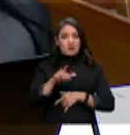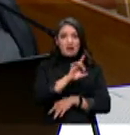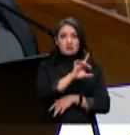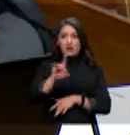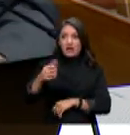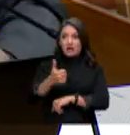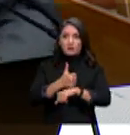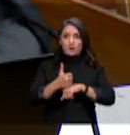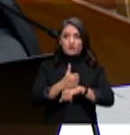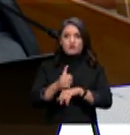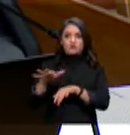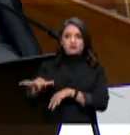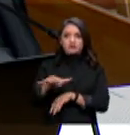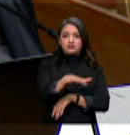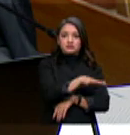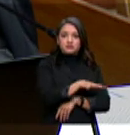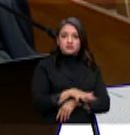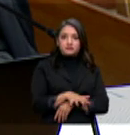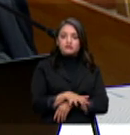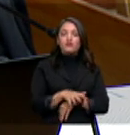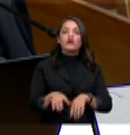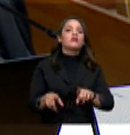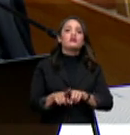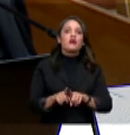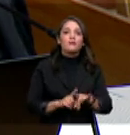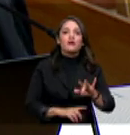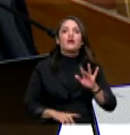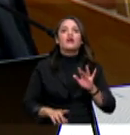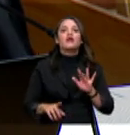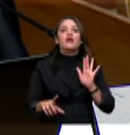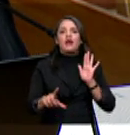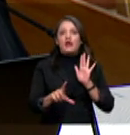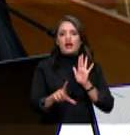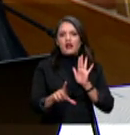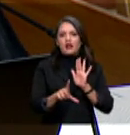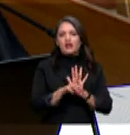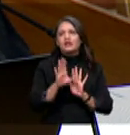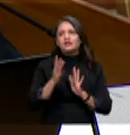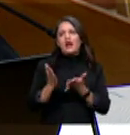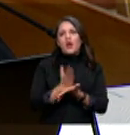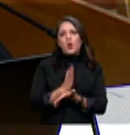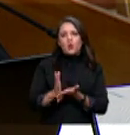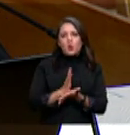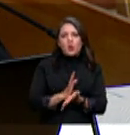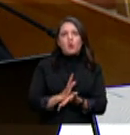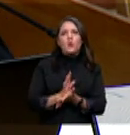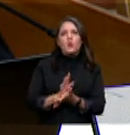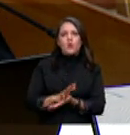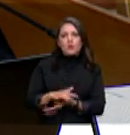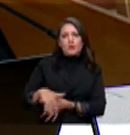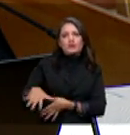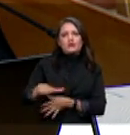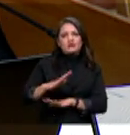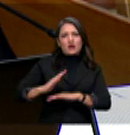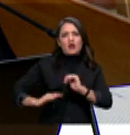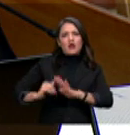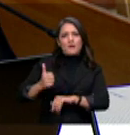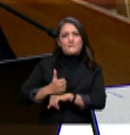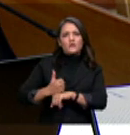a lei depois veio corrigir, inclusive, em relação a algumas categorias, isso já foi salientado pelo eminente